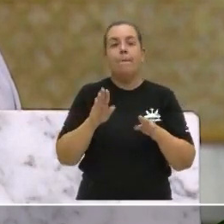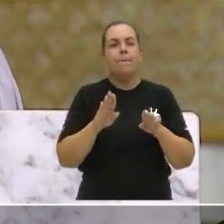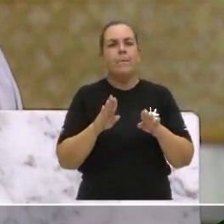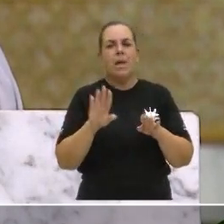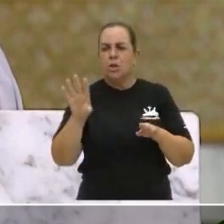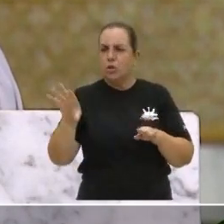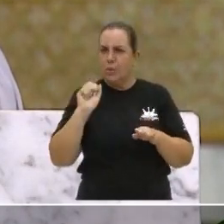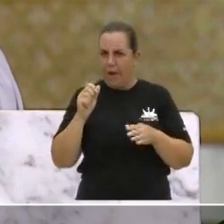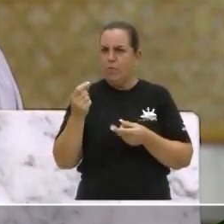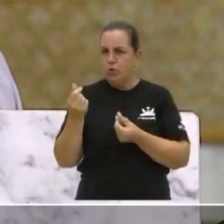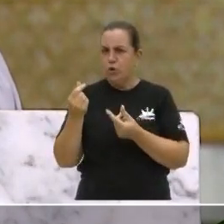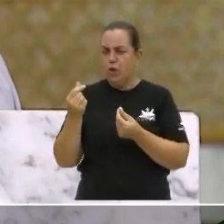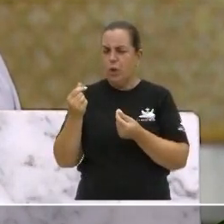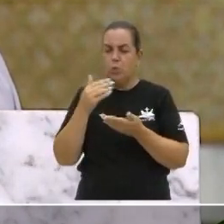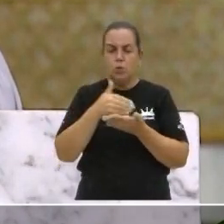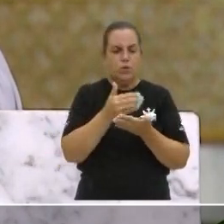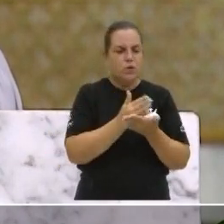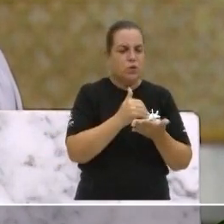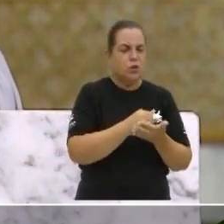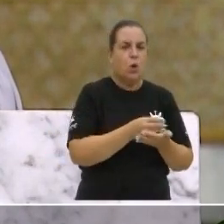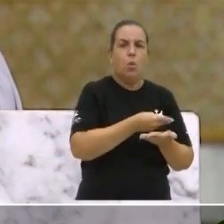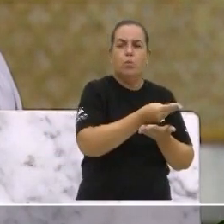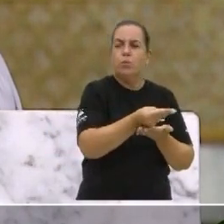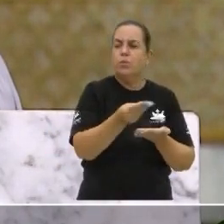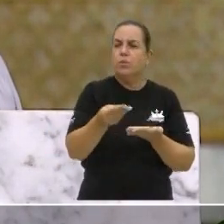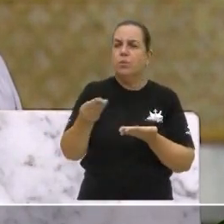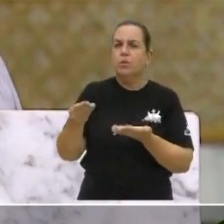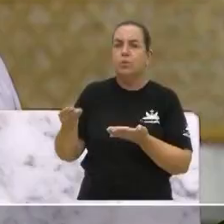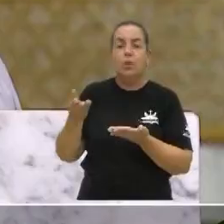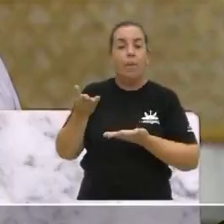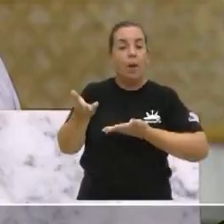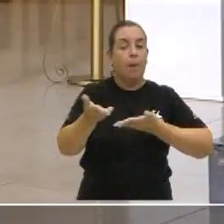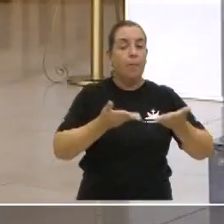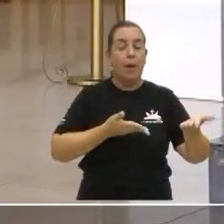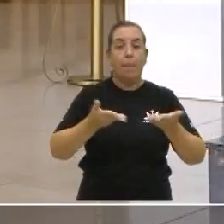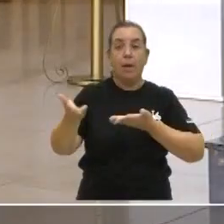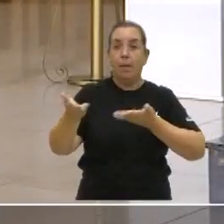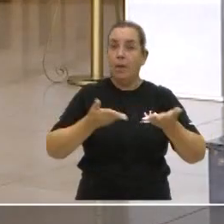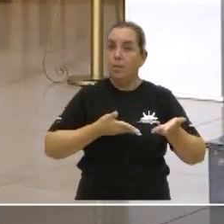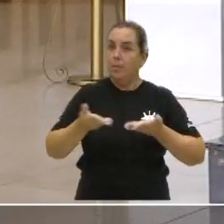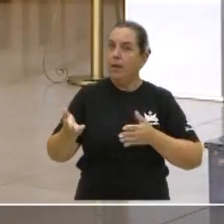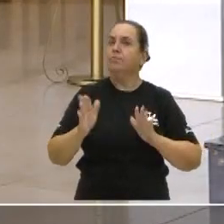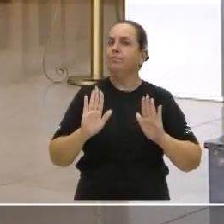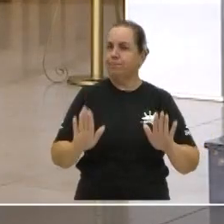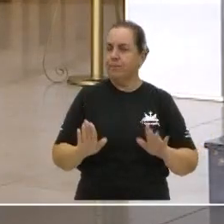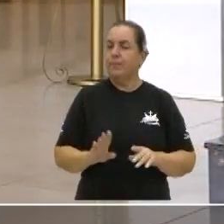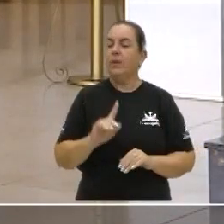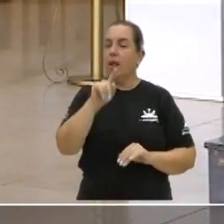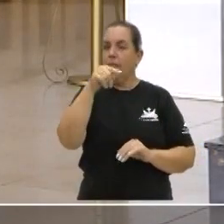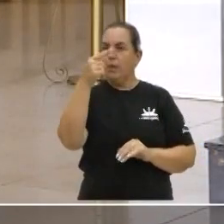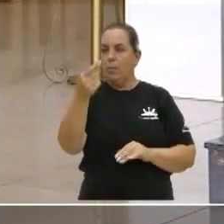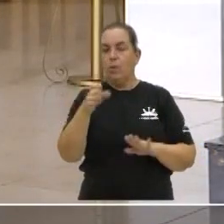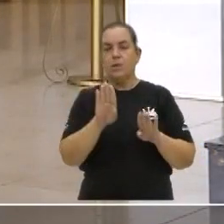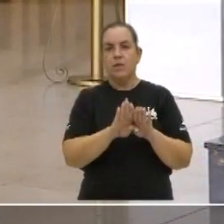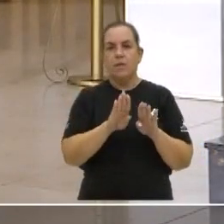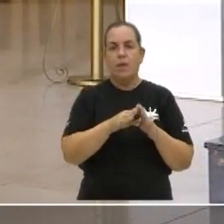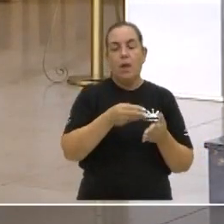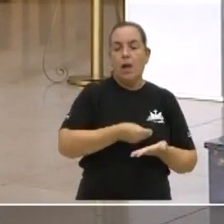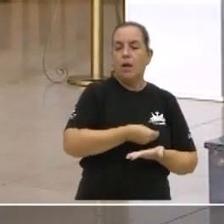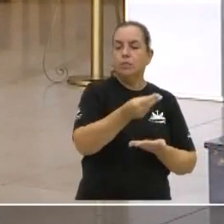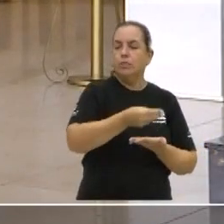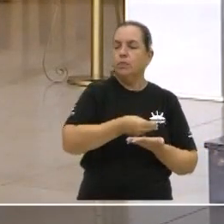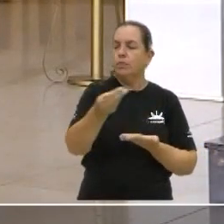dinheiro e o colocavam aos pés dos apóstolos. Depois, era